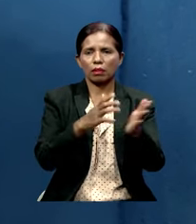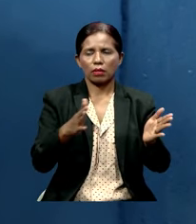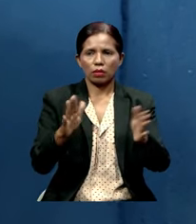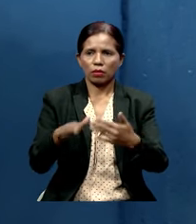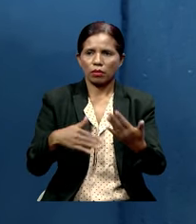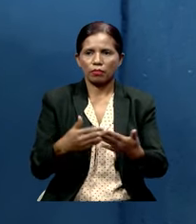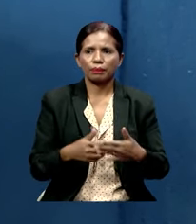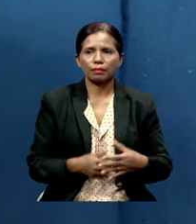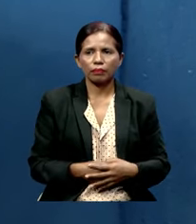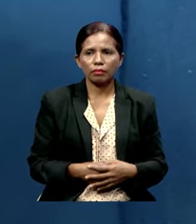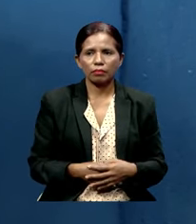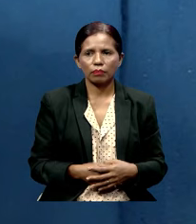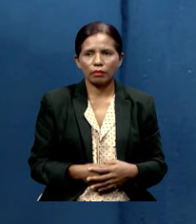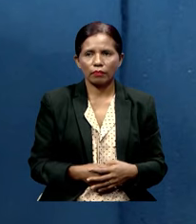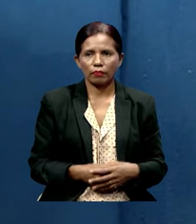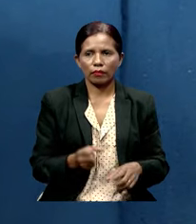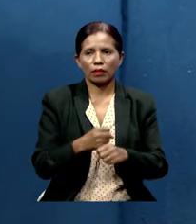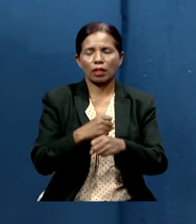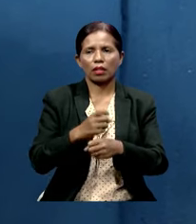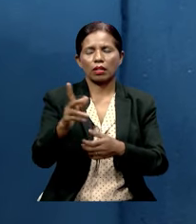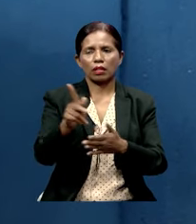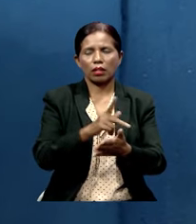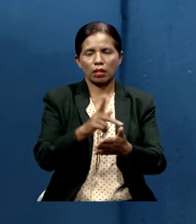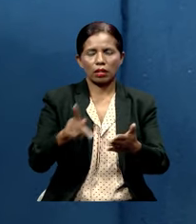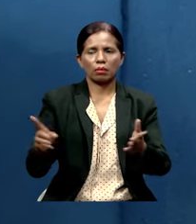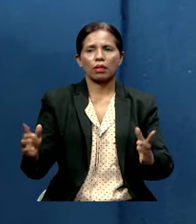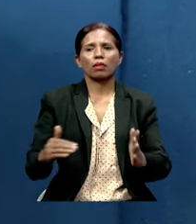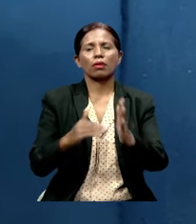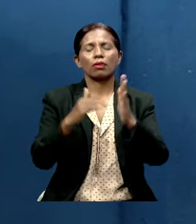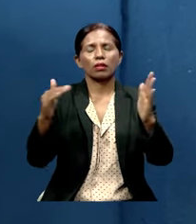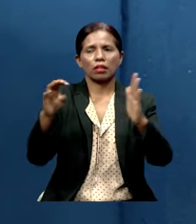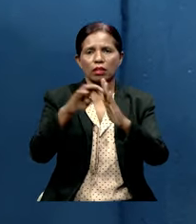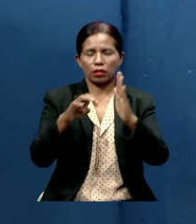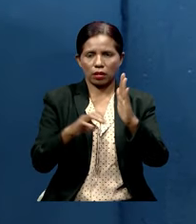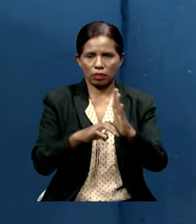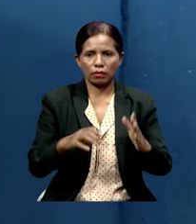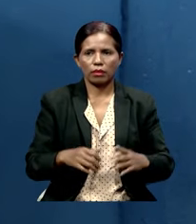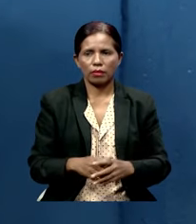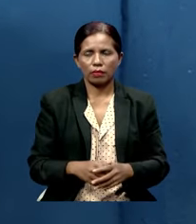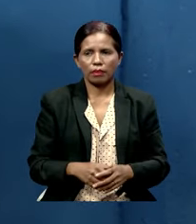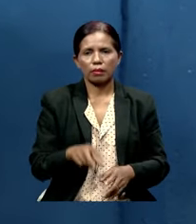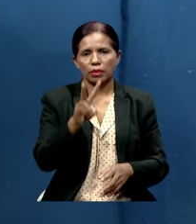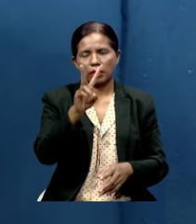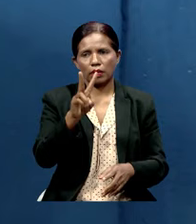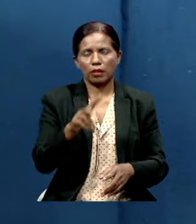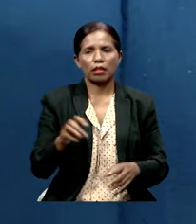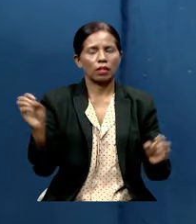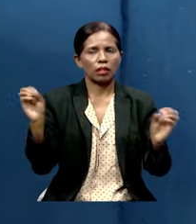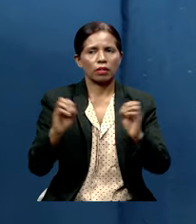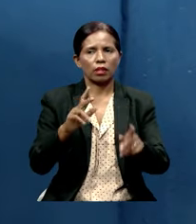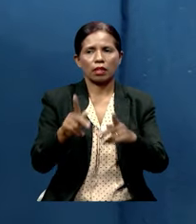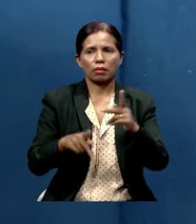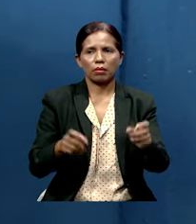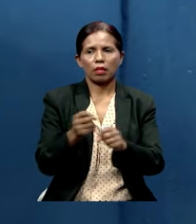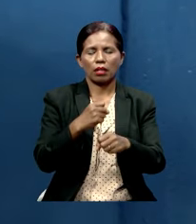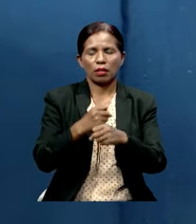hotu, ne ne halo krimi kontra kontra estado no podia la bela kontes. E da selo, la osdet e manebe halo